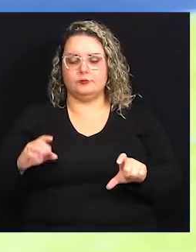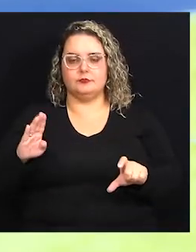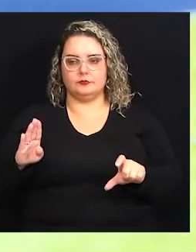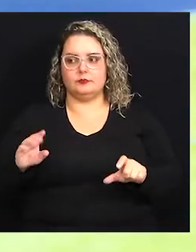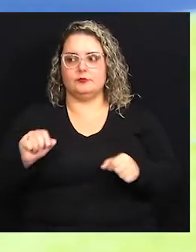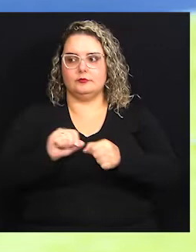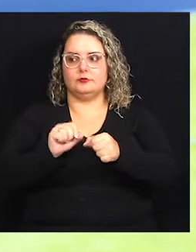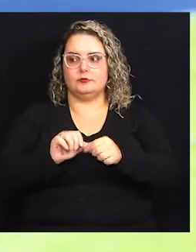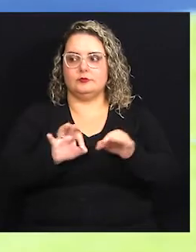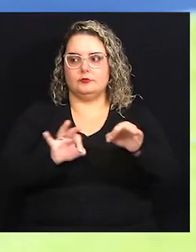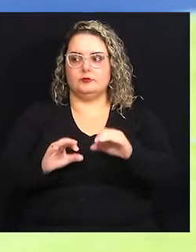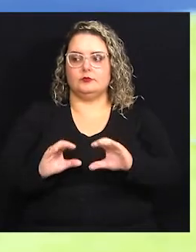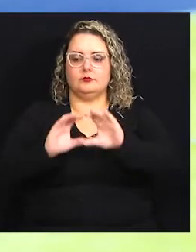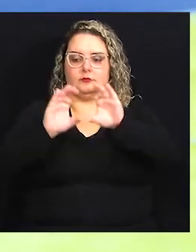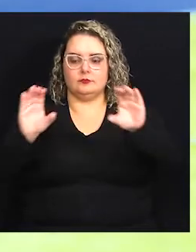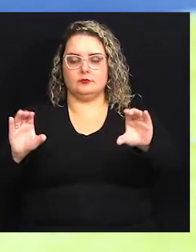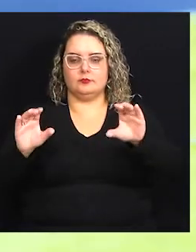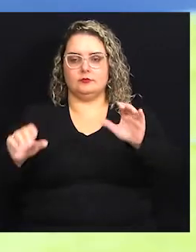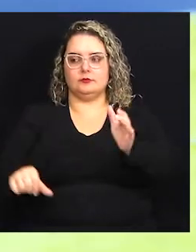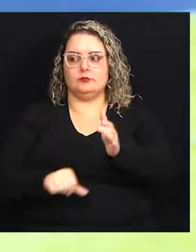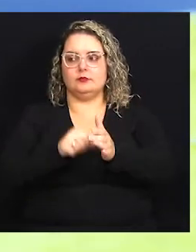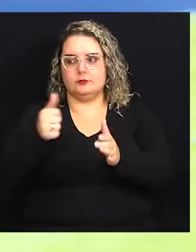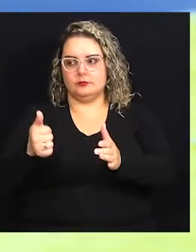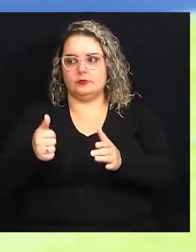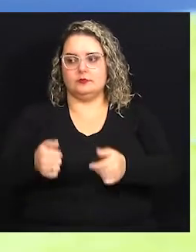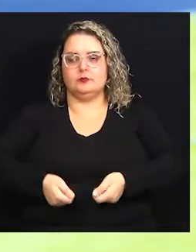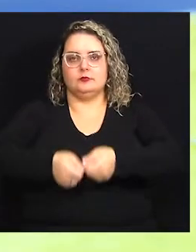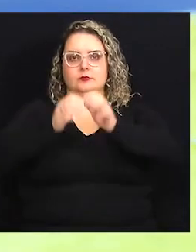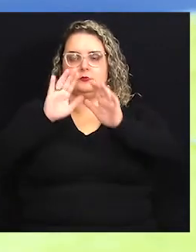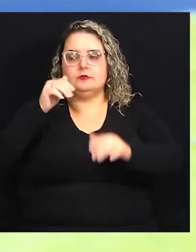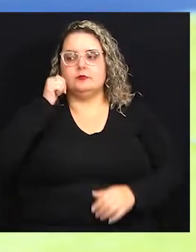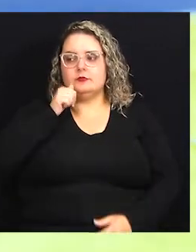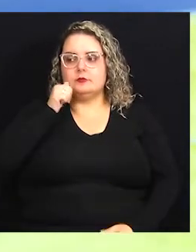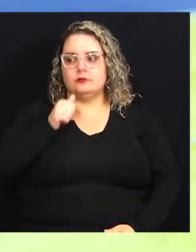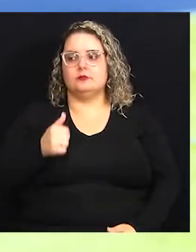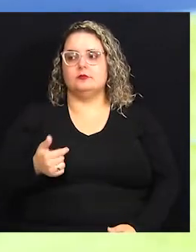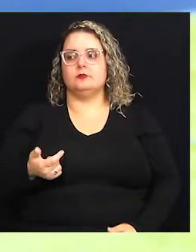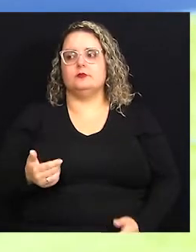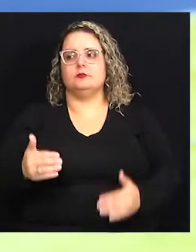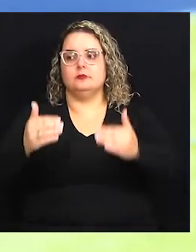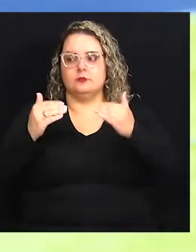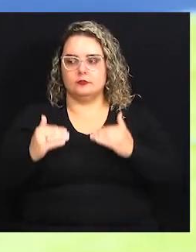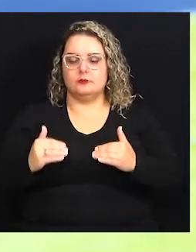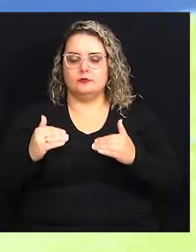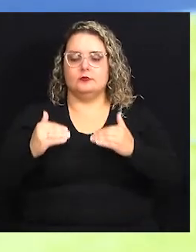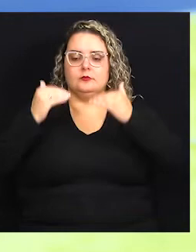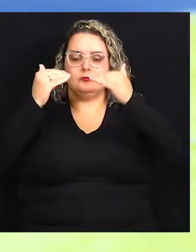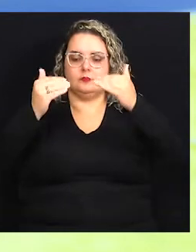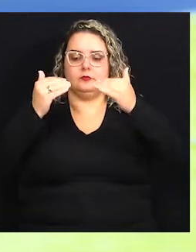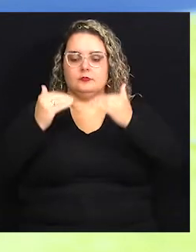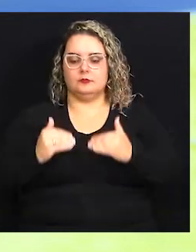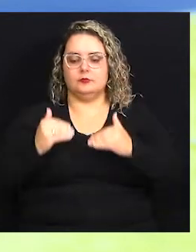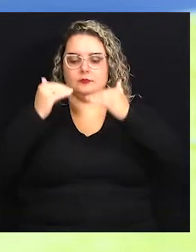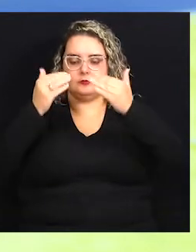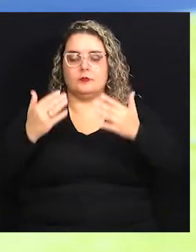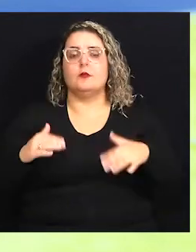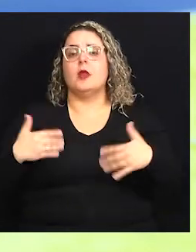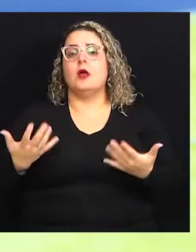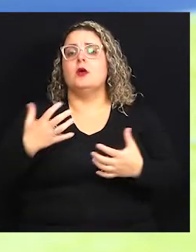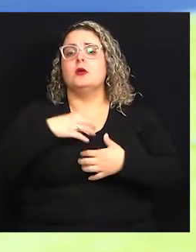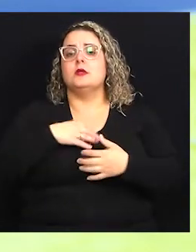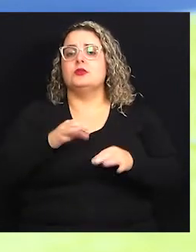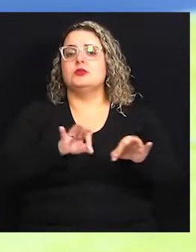Fazia o projeto, retornava para essa primeira divisão do voleibol feminino e vinha mais um rebaixamento. Qual que é o sentimento que fica